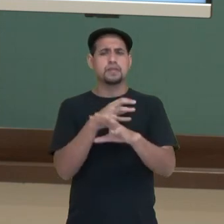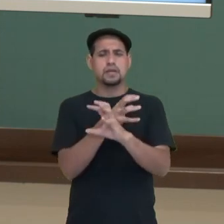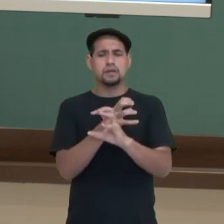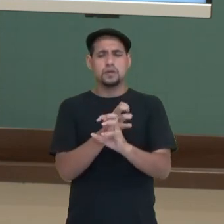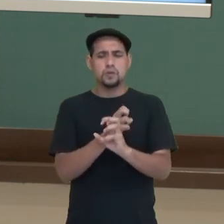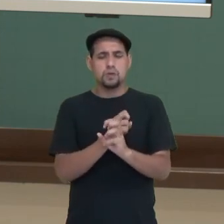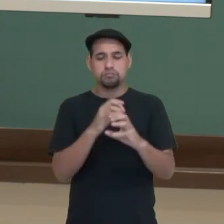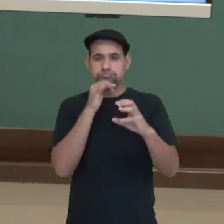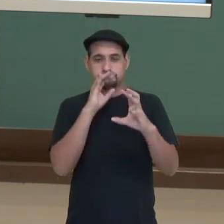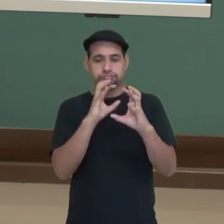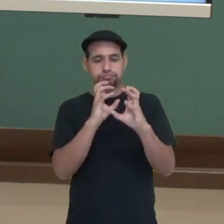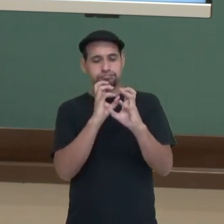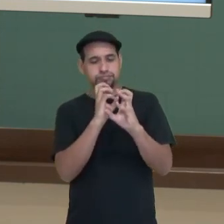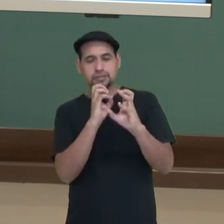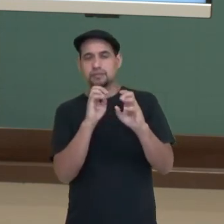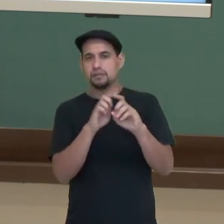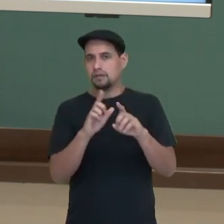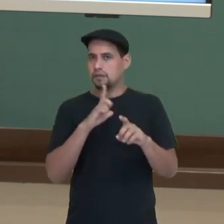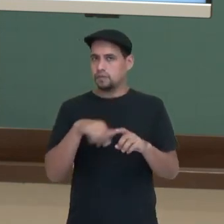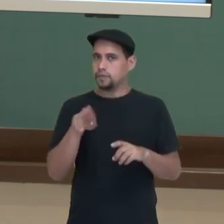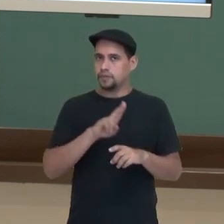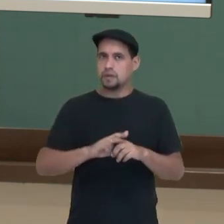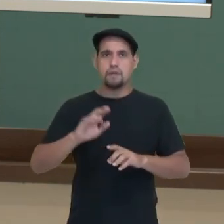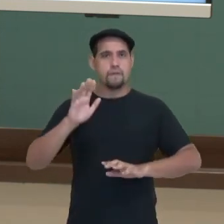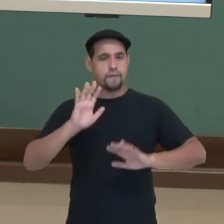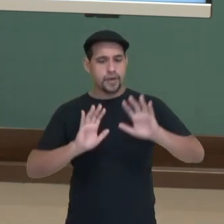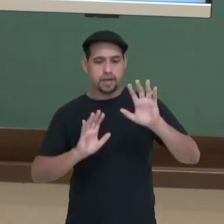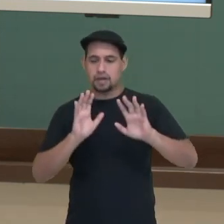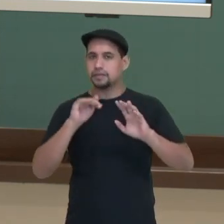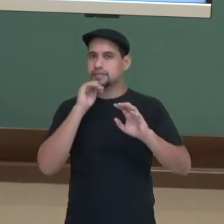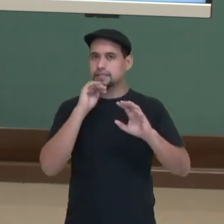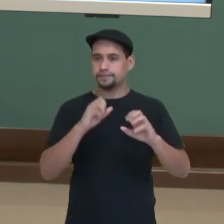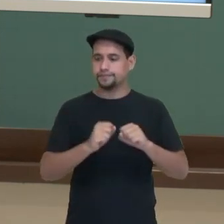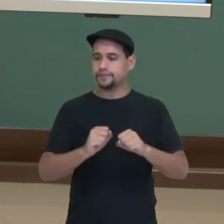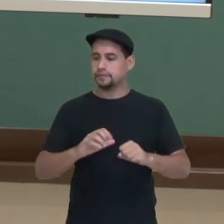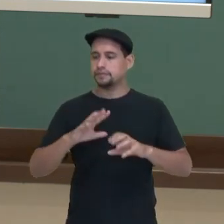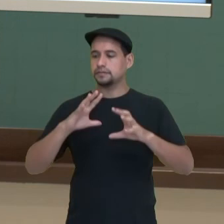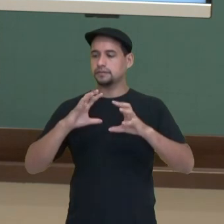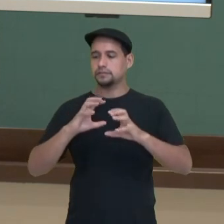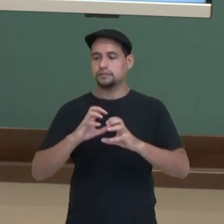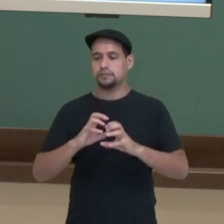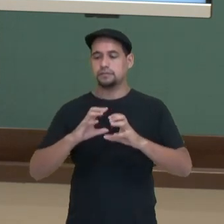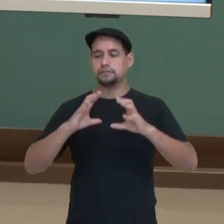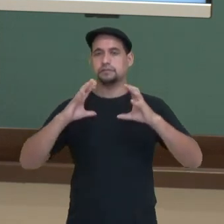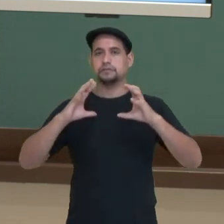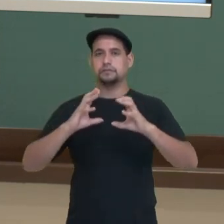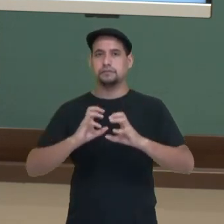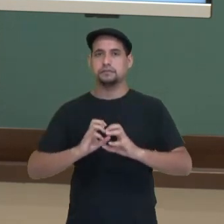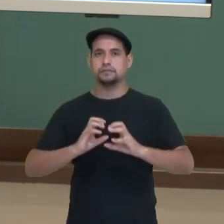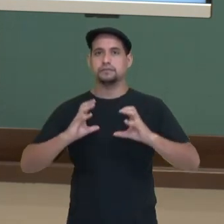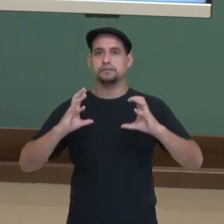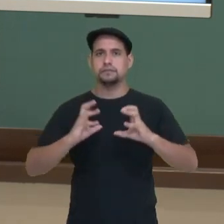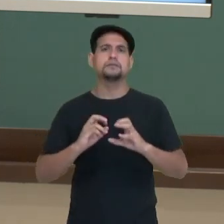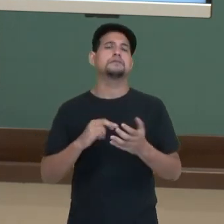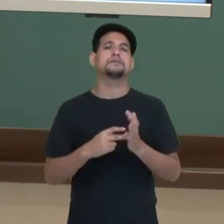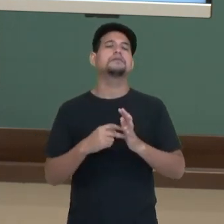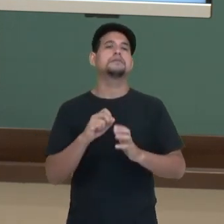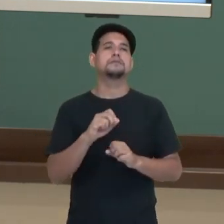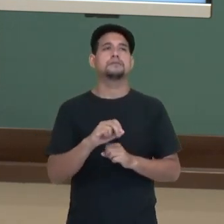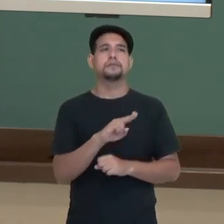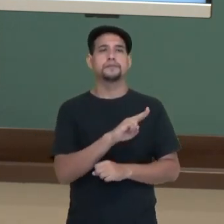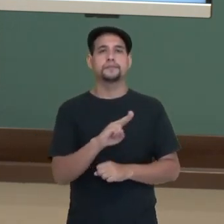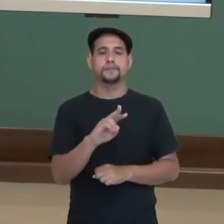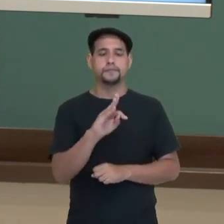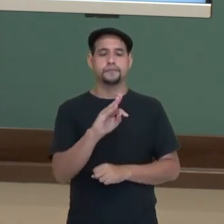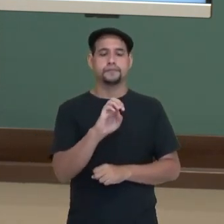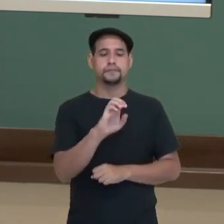contração? Se eu quero movimentar o meu braço, o meu músculo vai contrair e vai relaxar. Então, quem faz essa contração é o